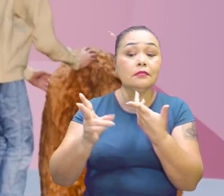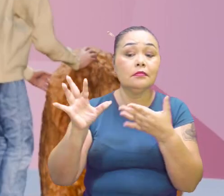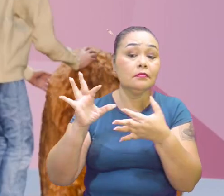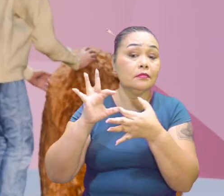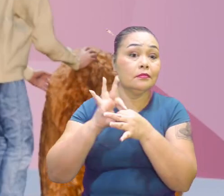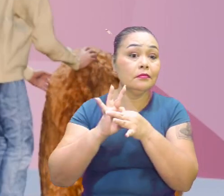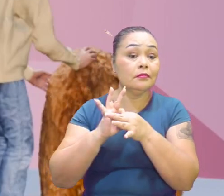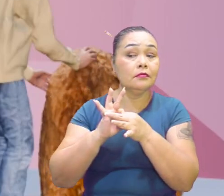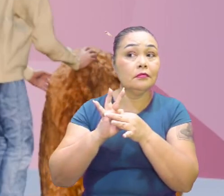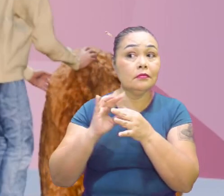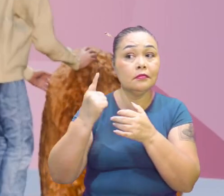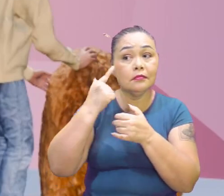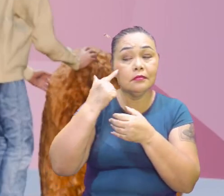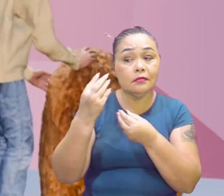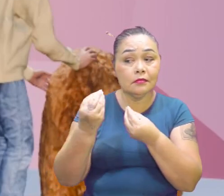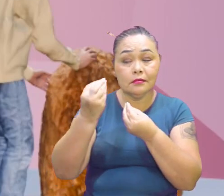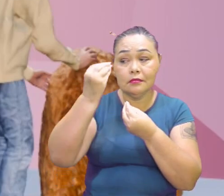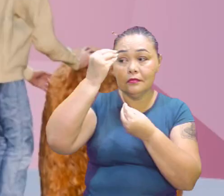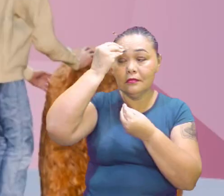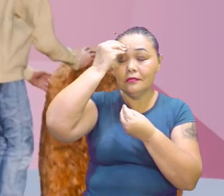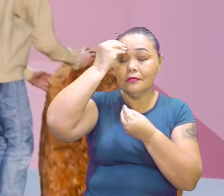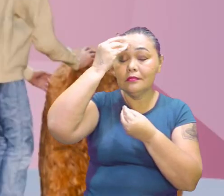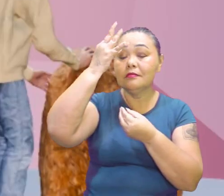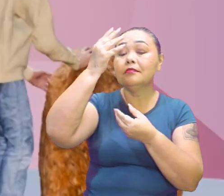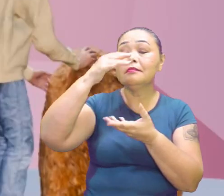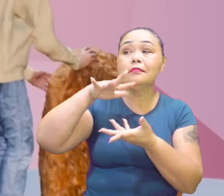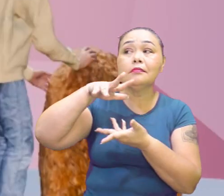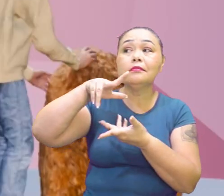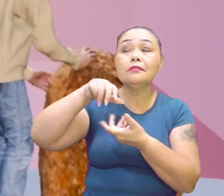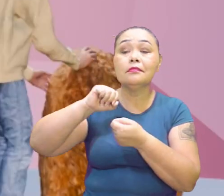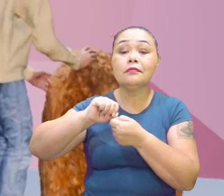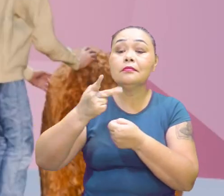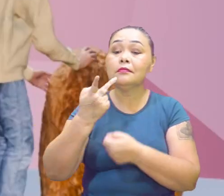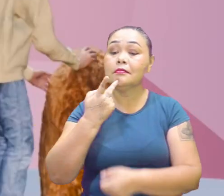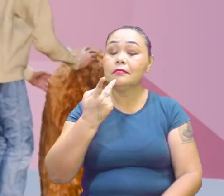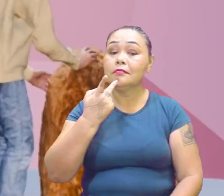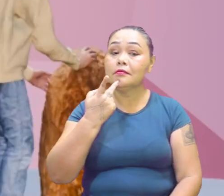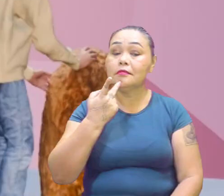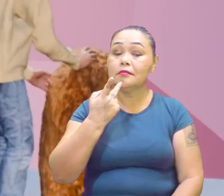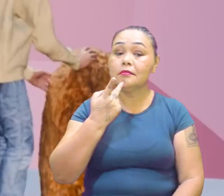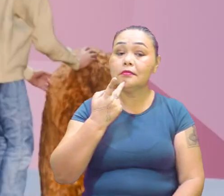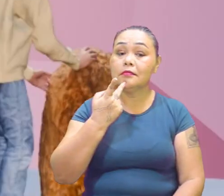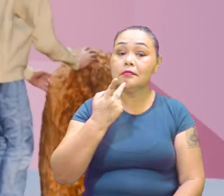ligado assim. Aí você vai pegar o seu conhecimento de mundo. Se falar sobre a questão